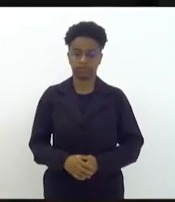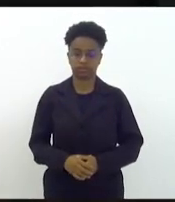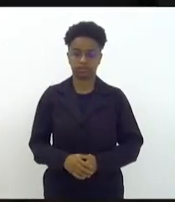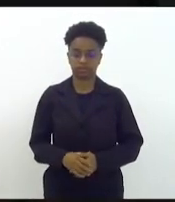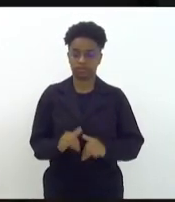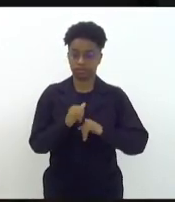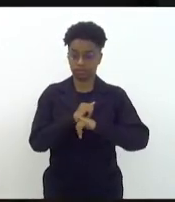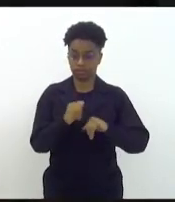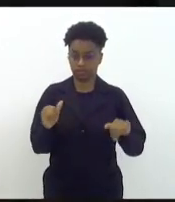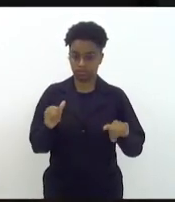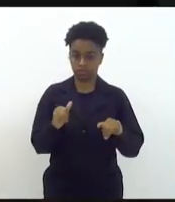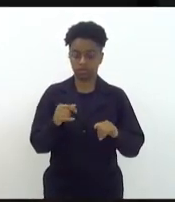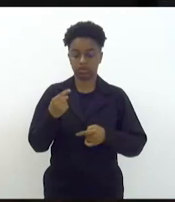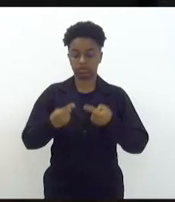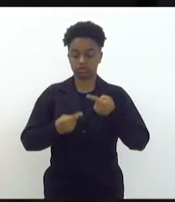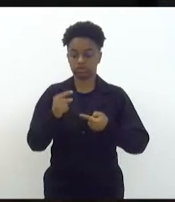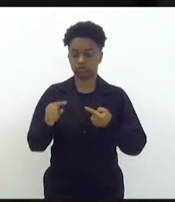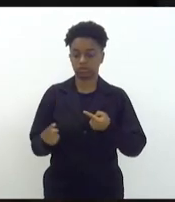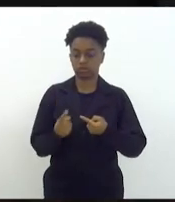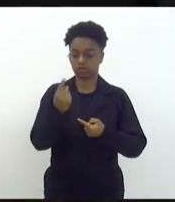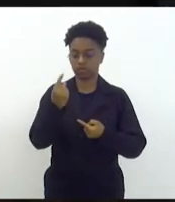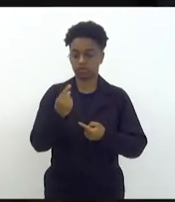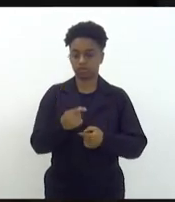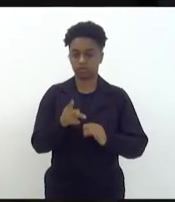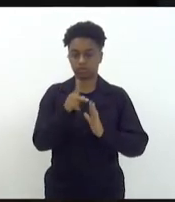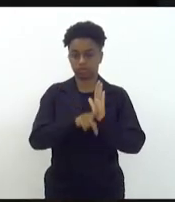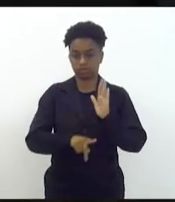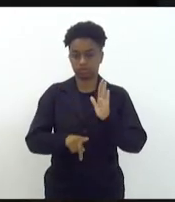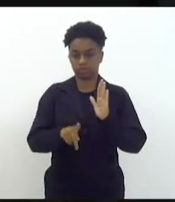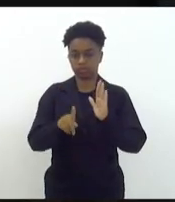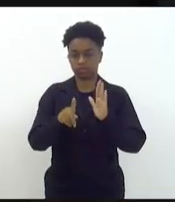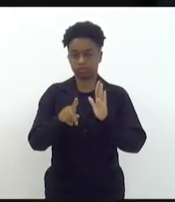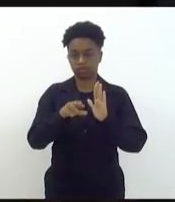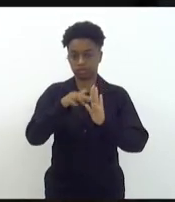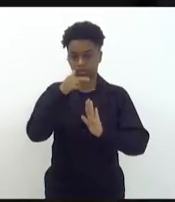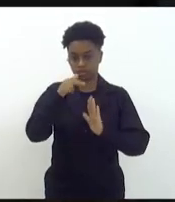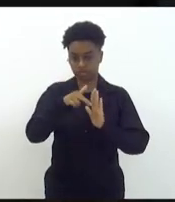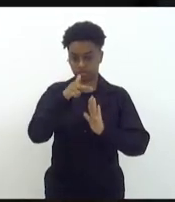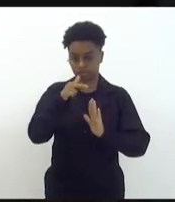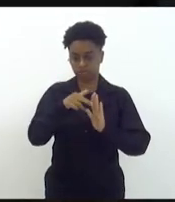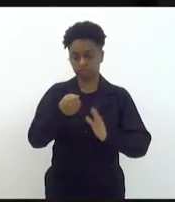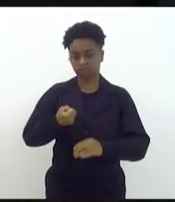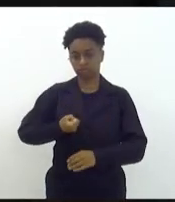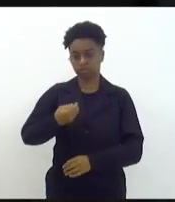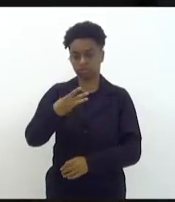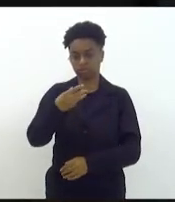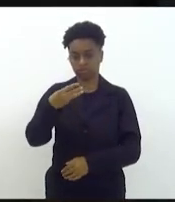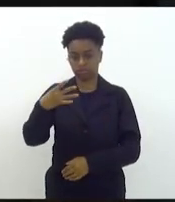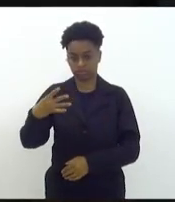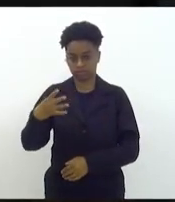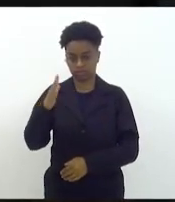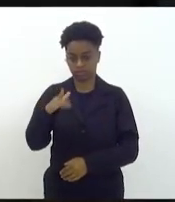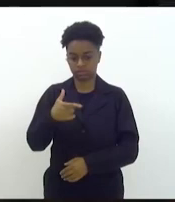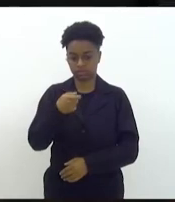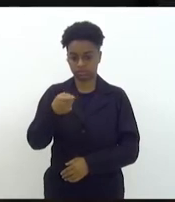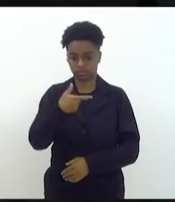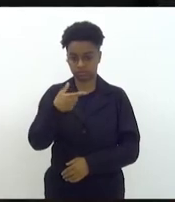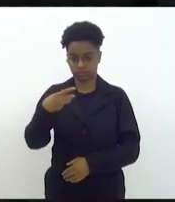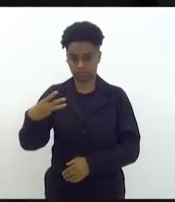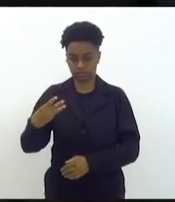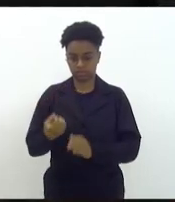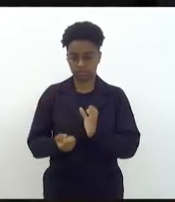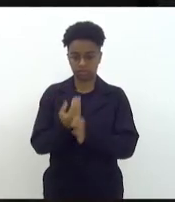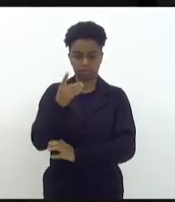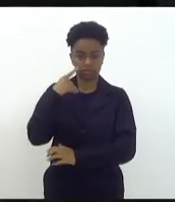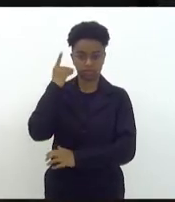anuncio em discussão única projeto de resolução número 34 de 2023